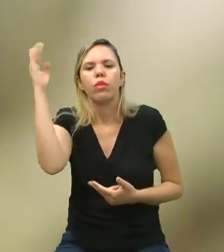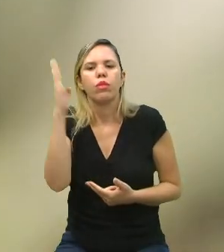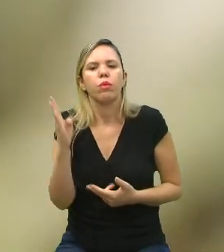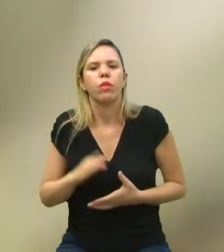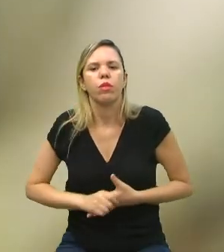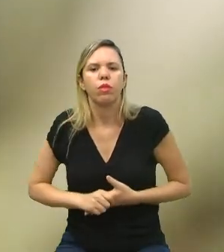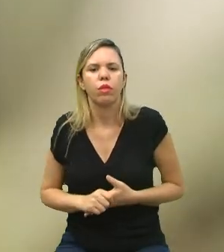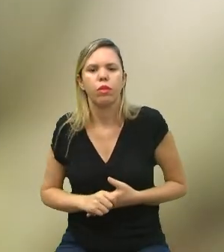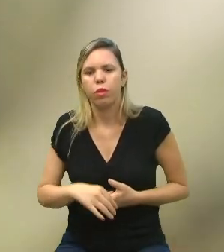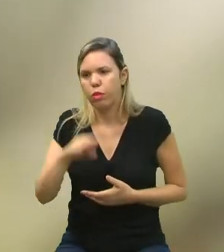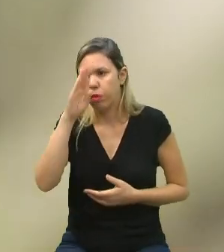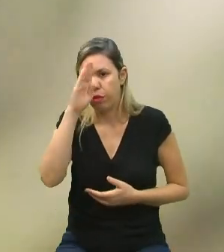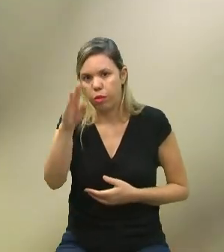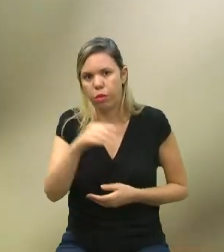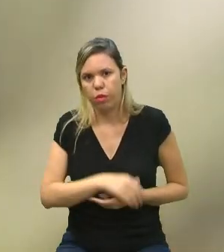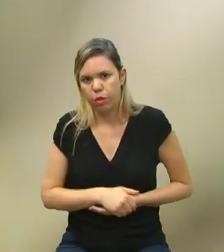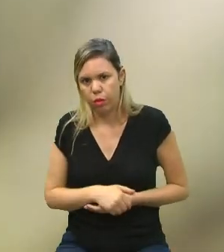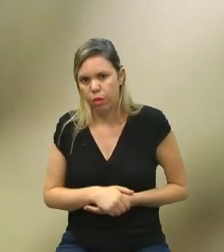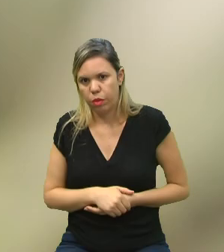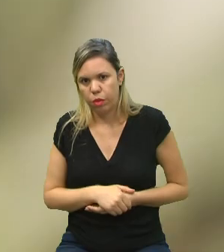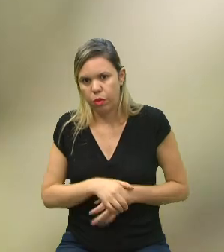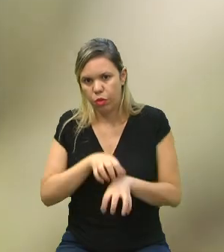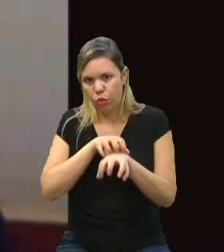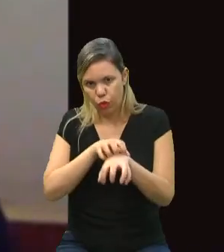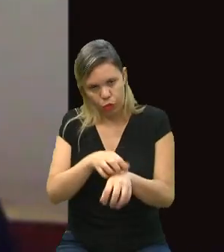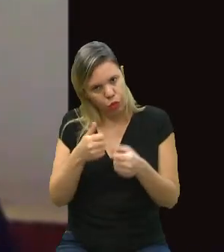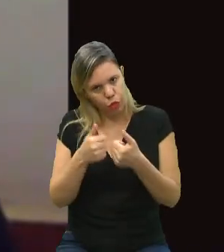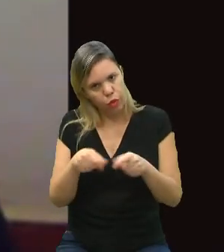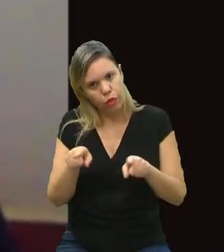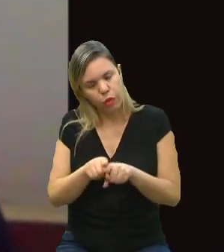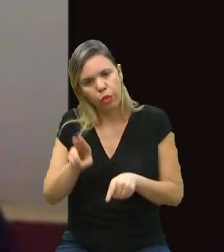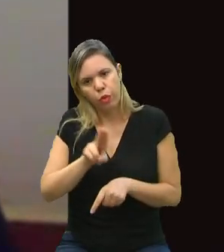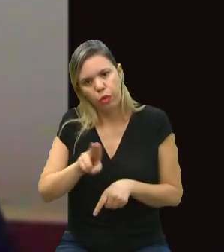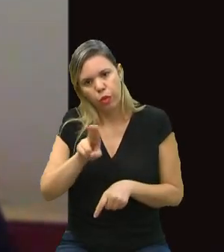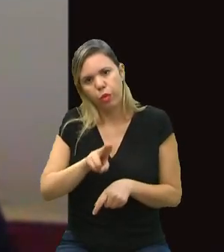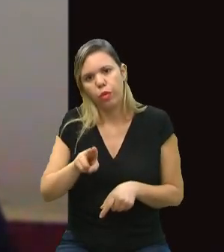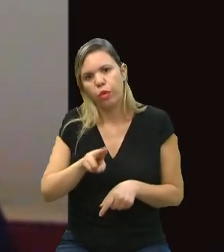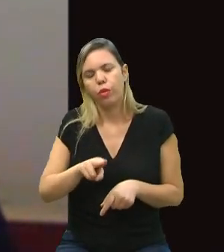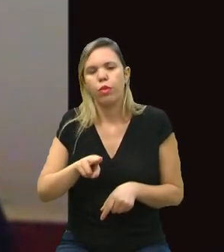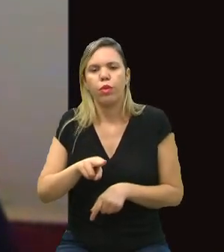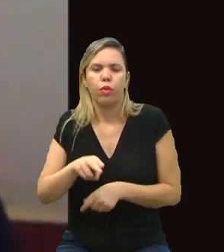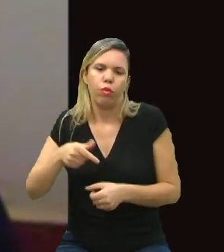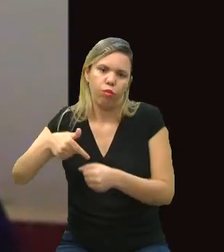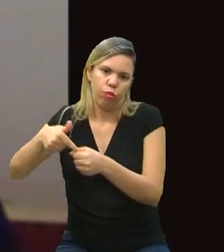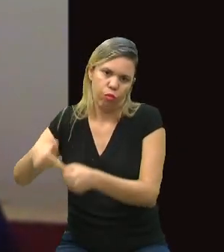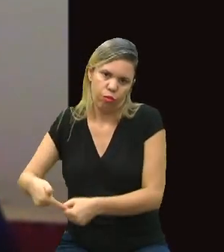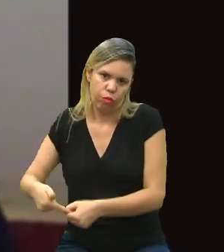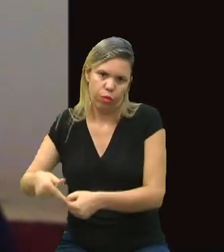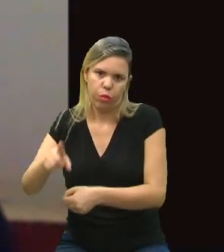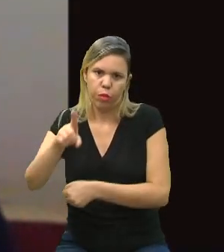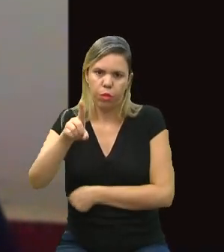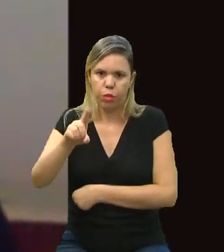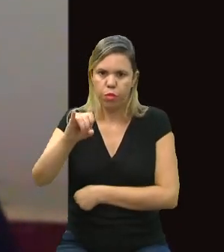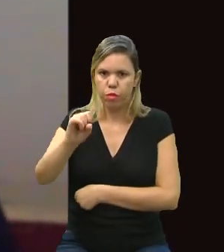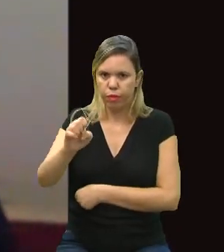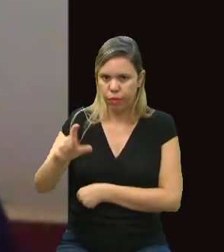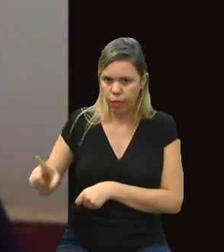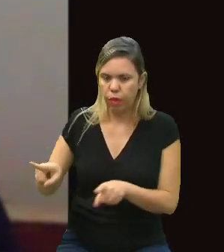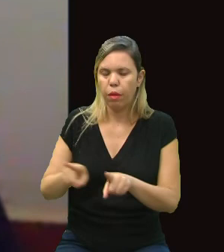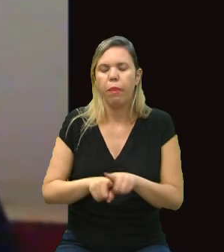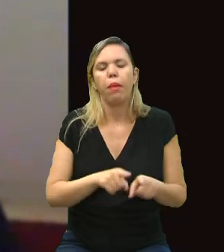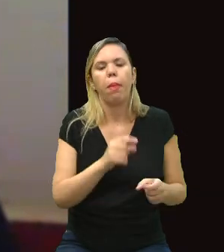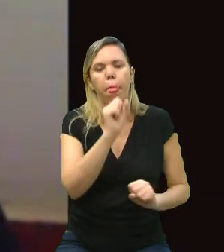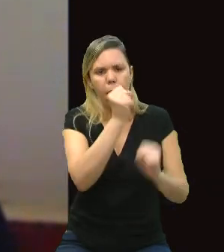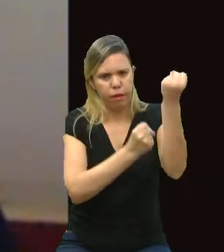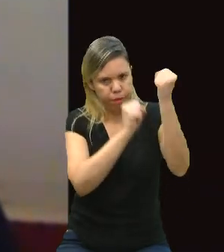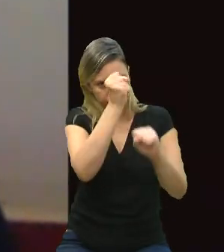queimam combustíveis fósseis, como a gasolina, o diesel. Tem o setor de processos industriais, que no Brasil não tem tanta preponderância,